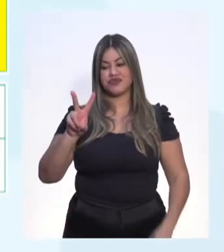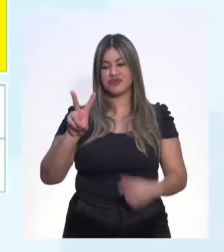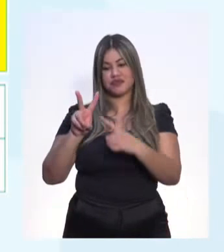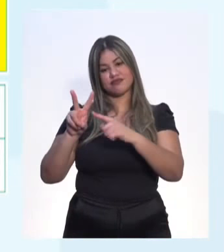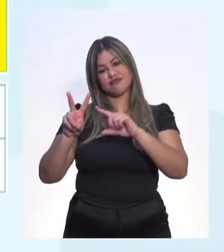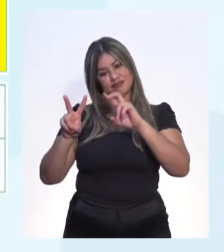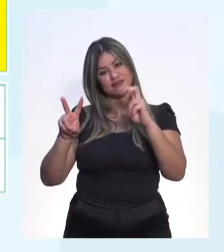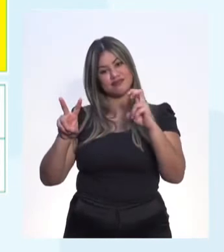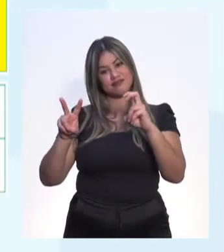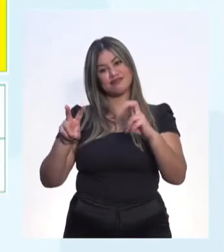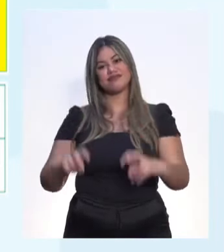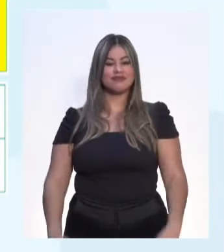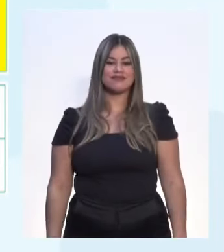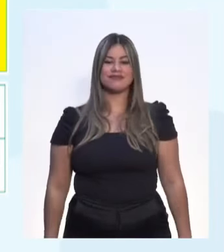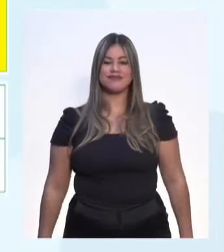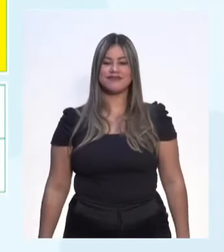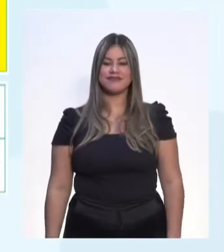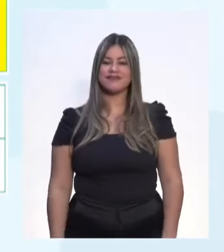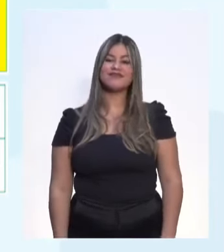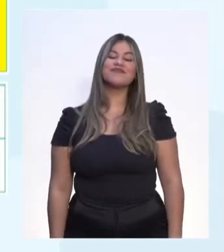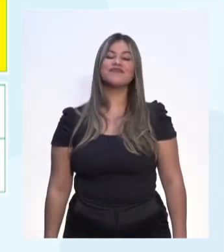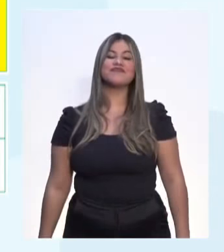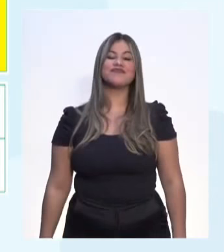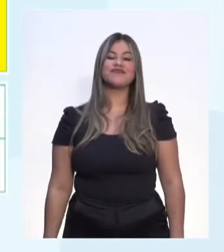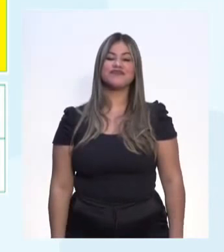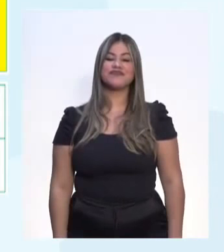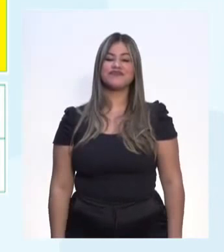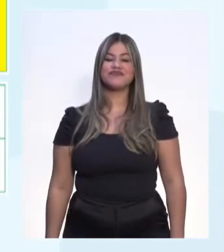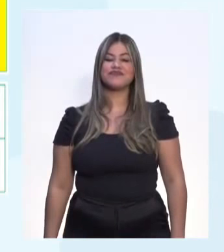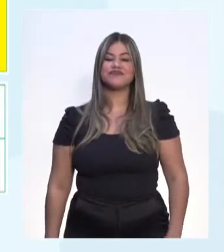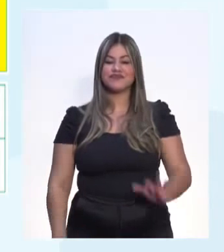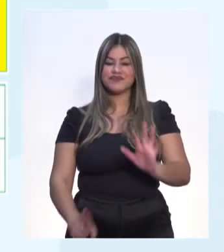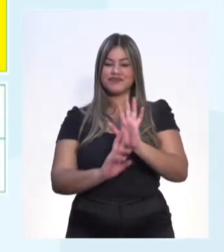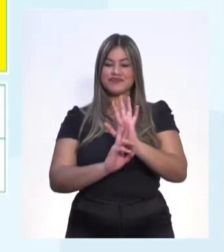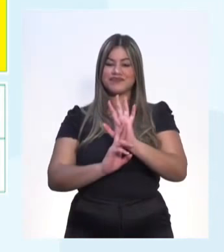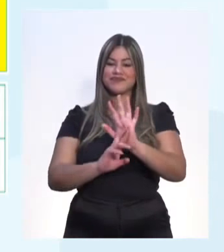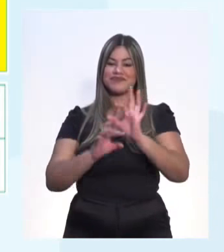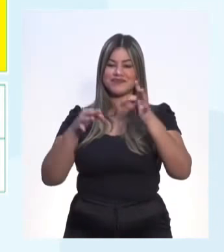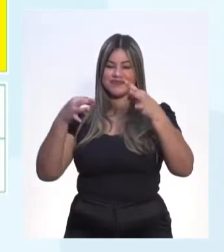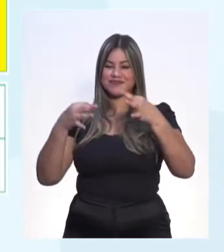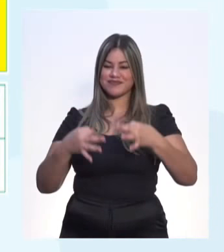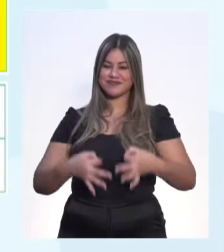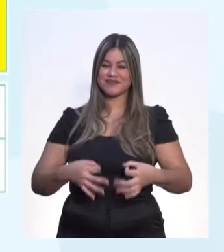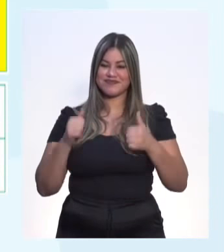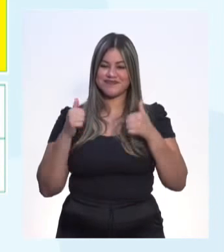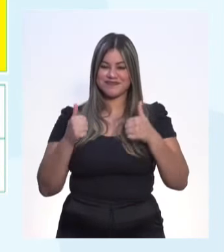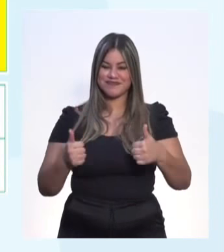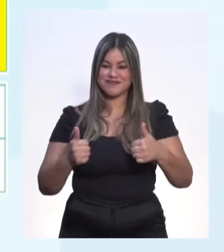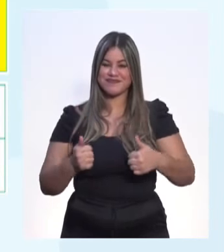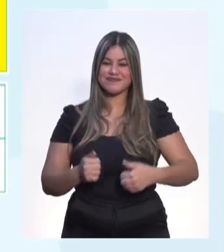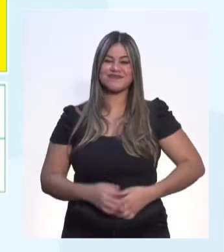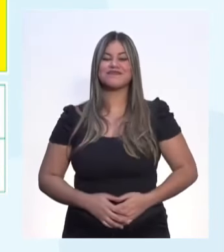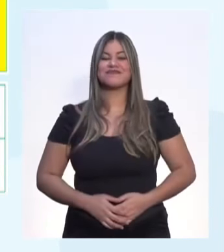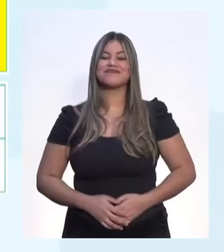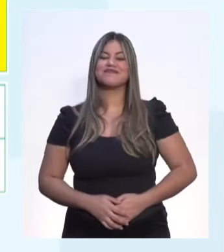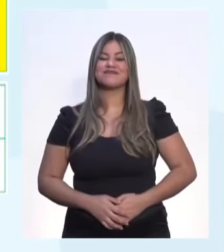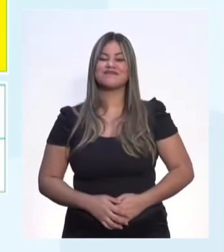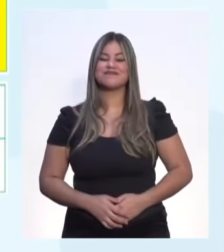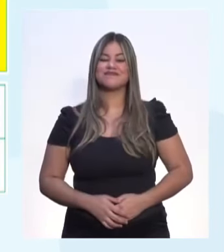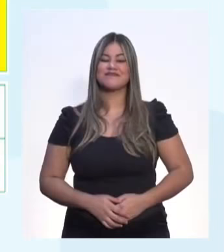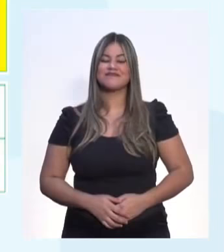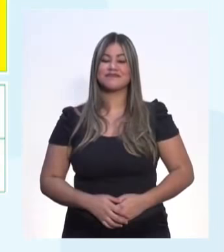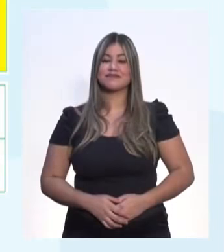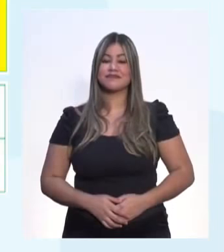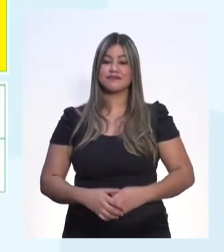tem muito problema 15 não tem não tem muita novidade tá tá representado também beleza Tá então é essa é